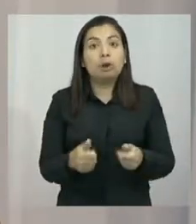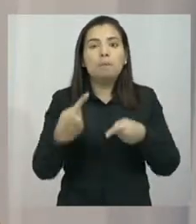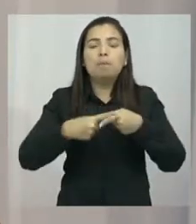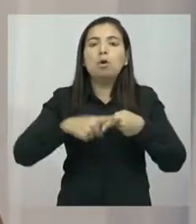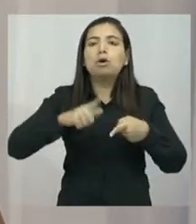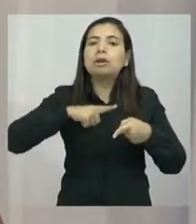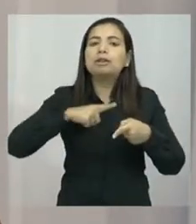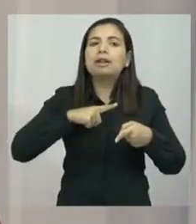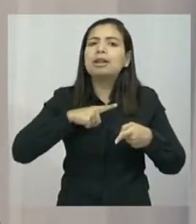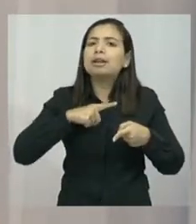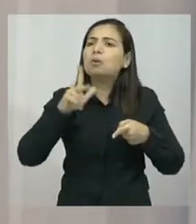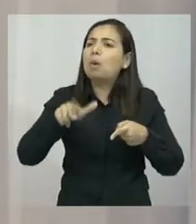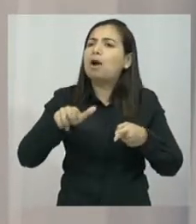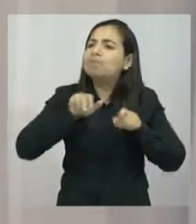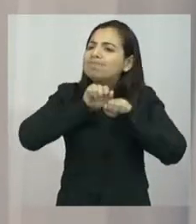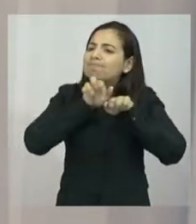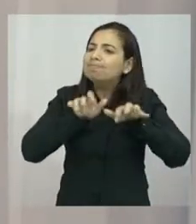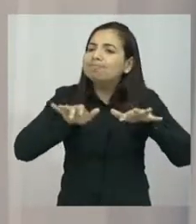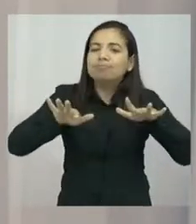contagia.